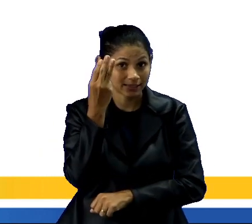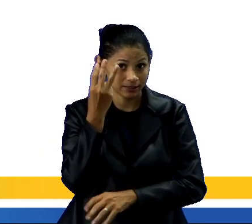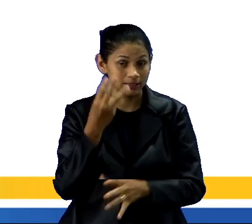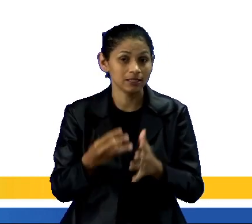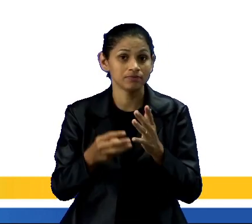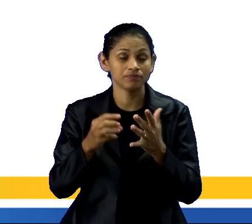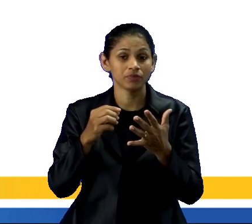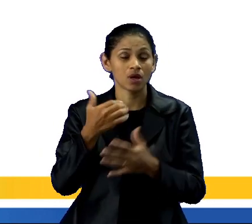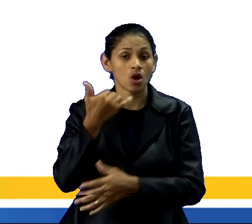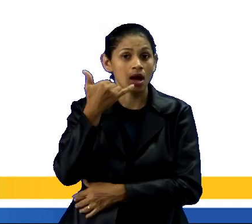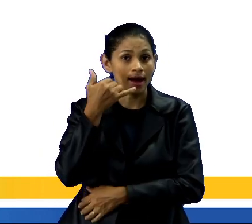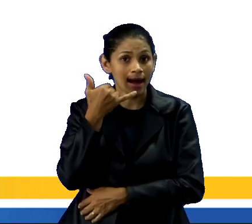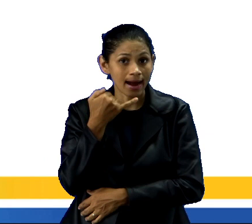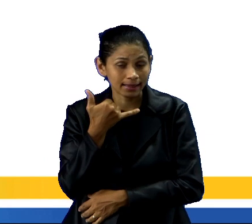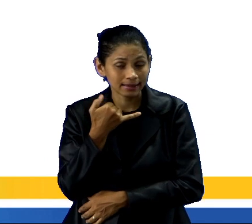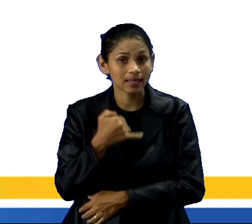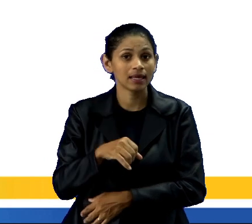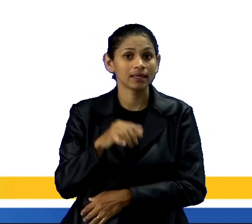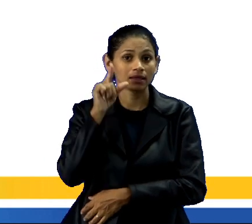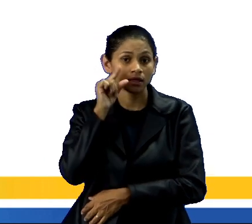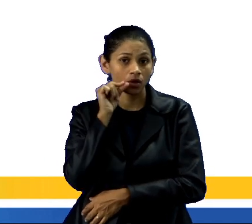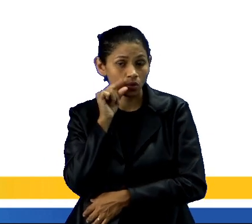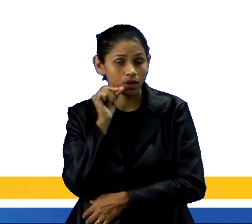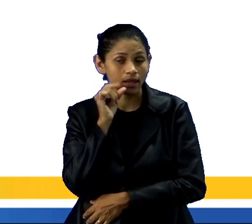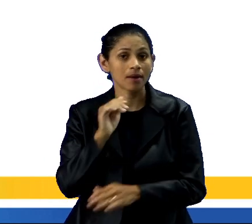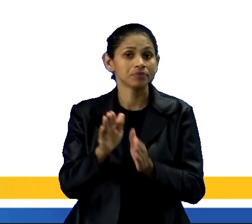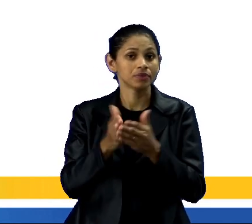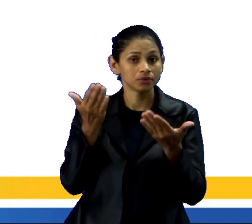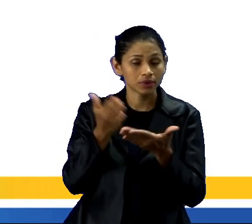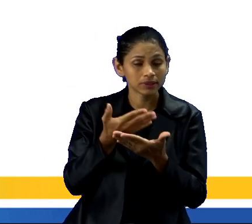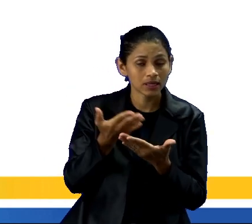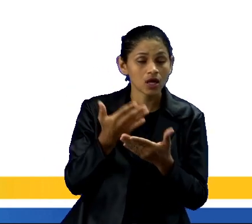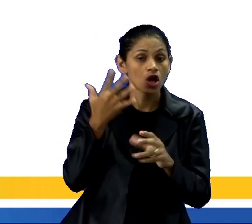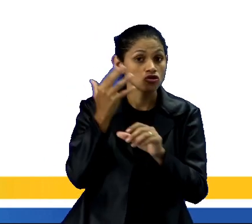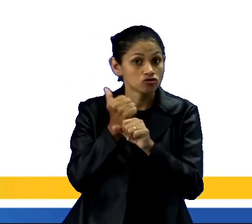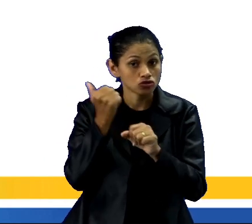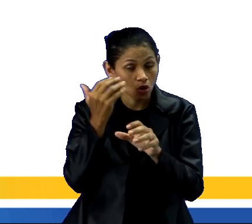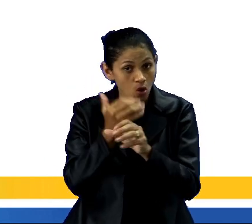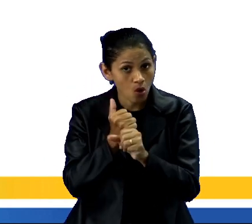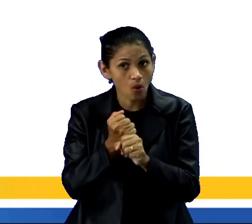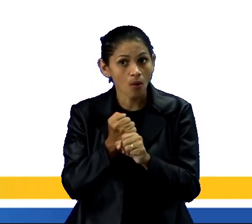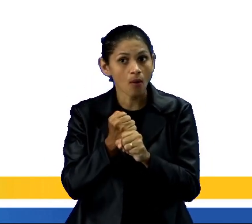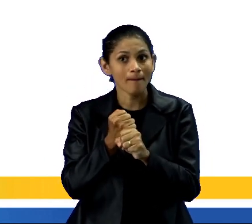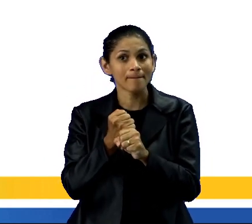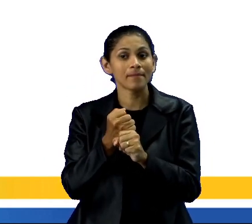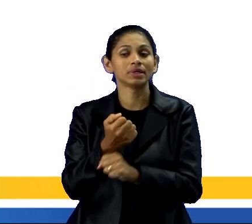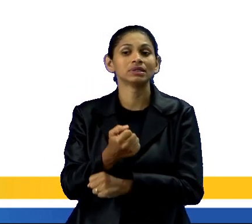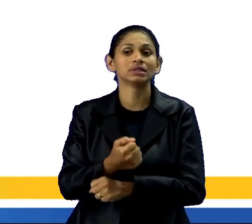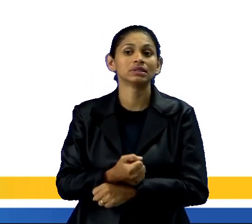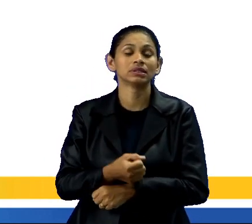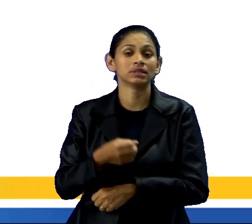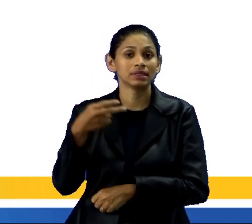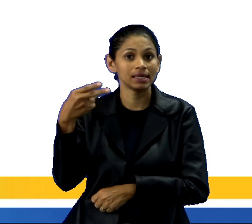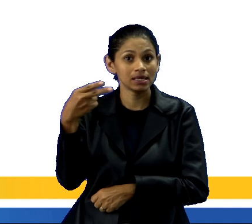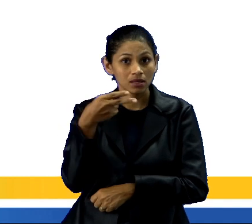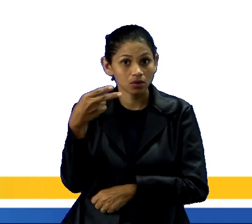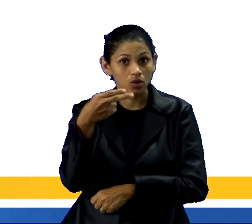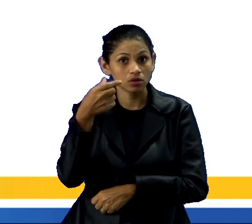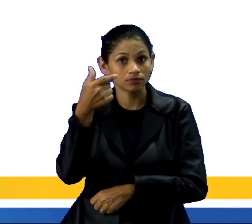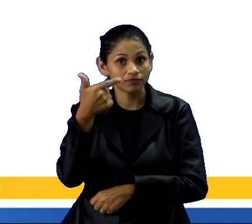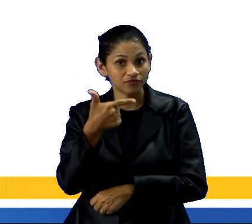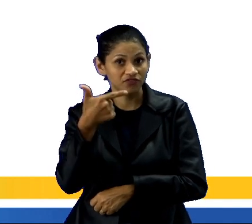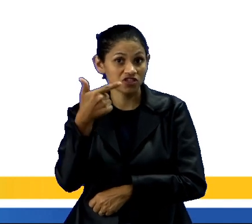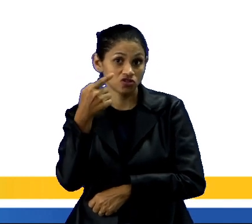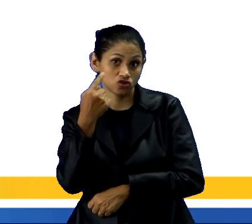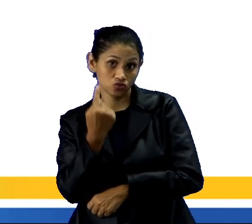tanto do lápis, quanto da caneta, quanto do caderno. 3 mais 2,60 mais 15,75, dá um total